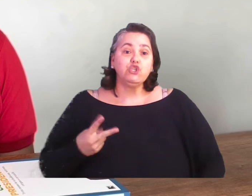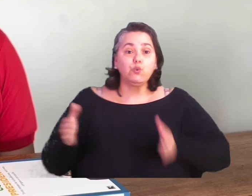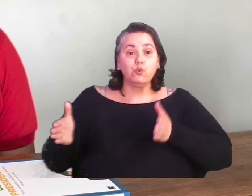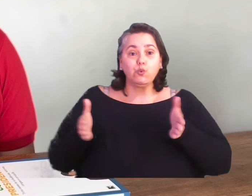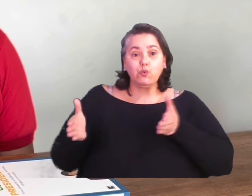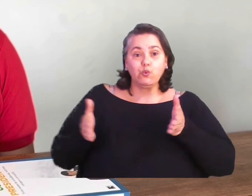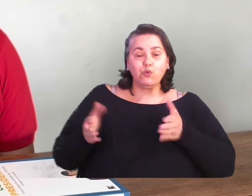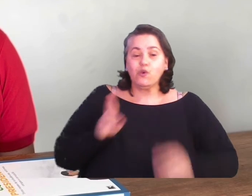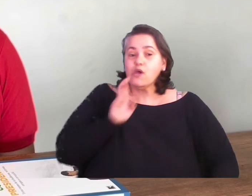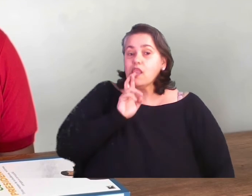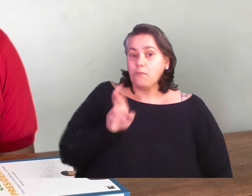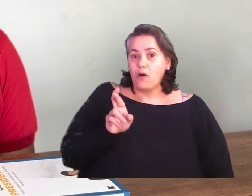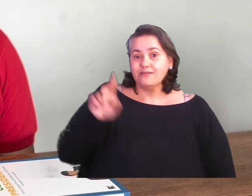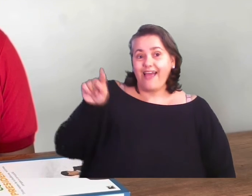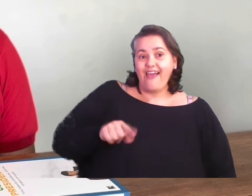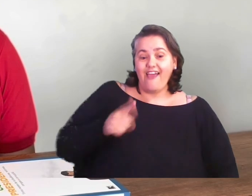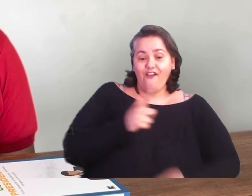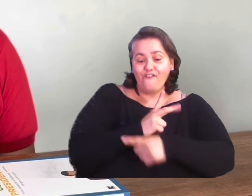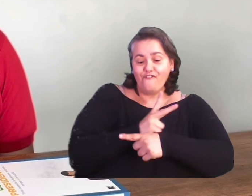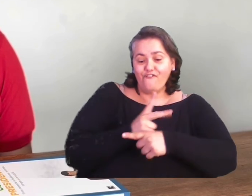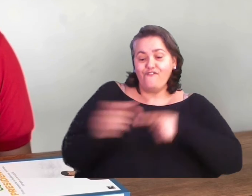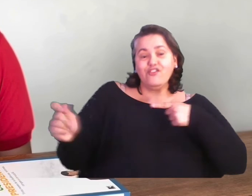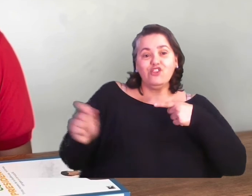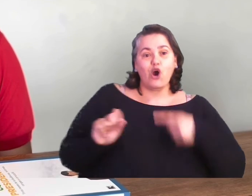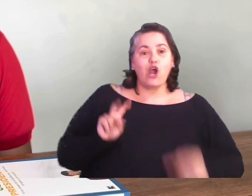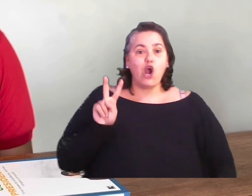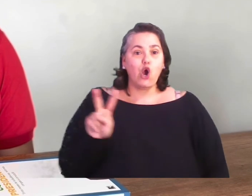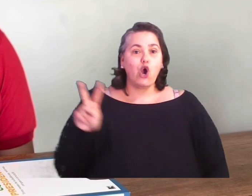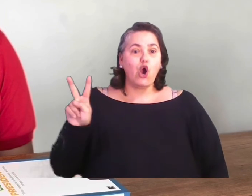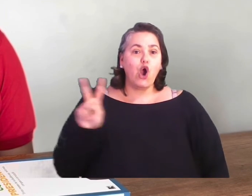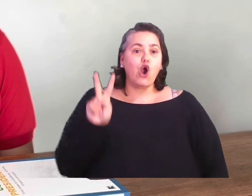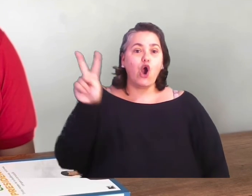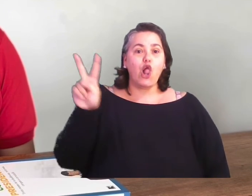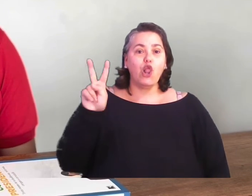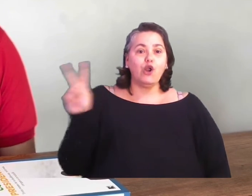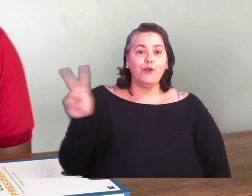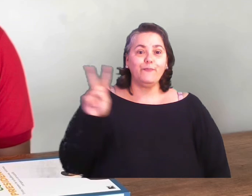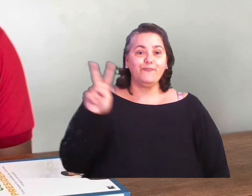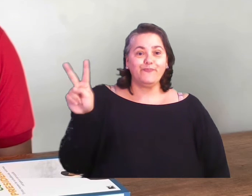turno, e o resultado seria a vitória de Fernando Collor com